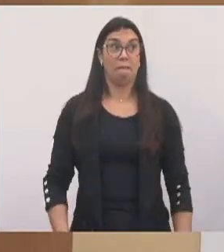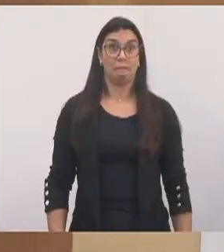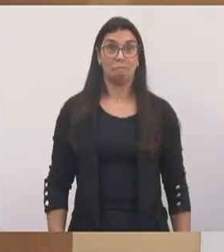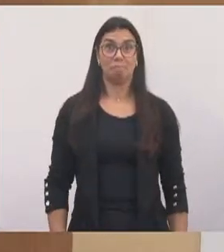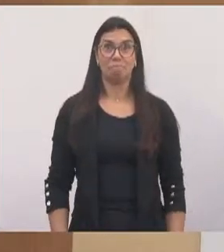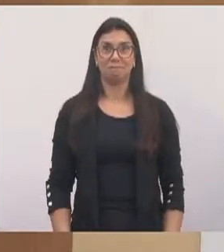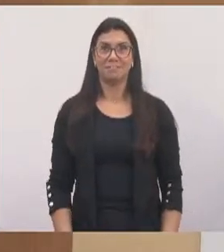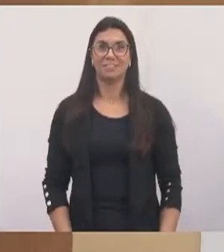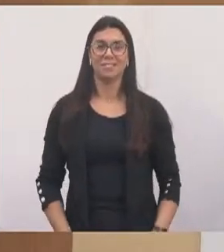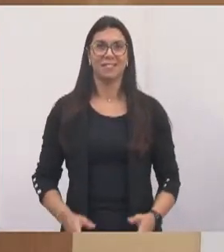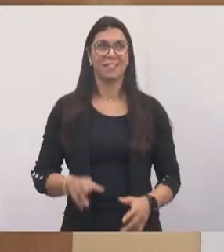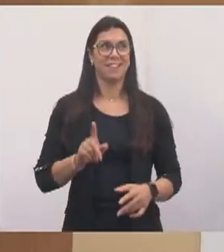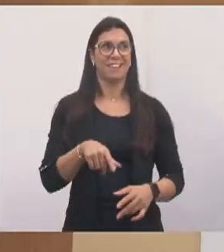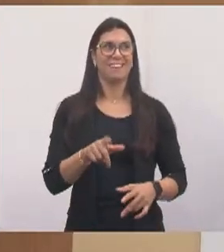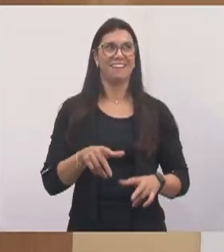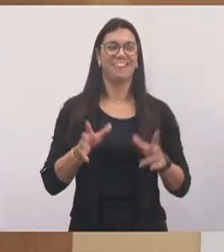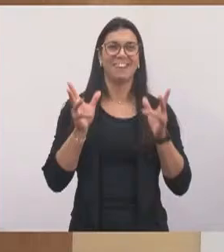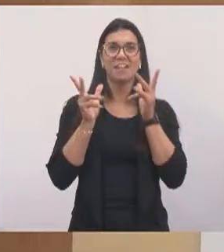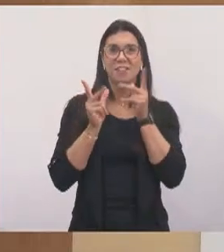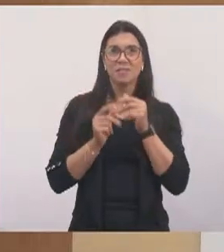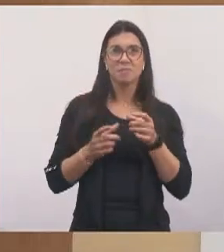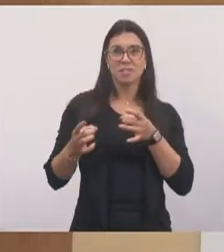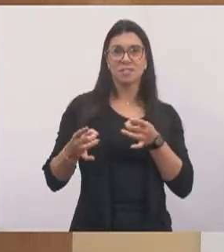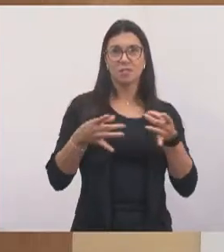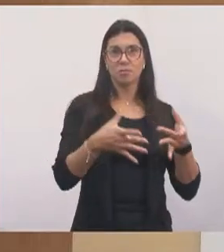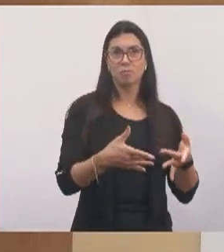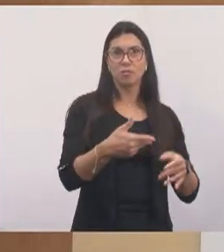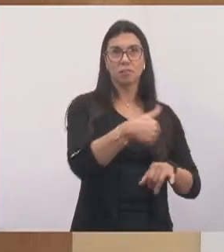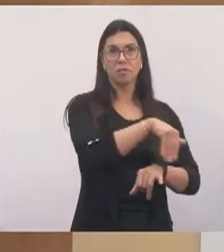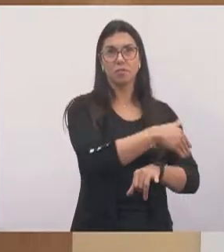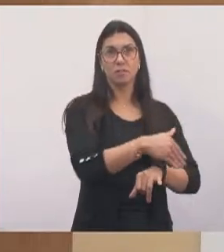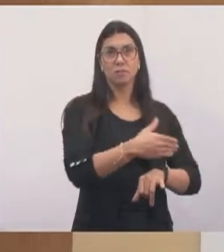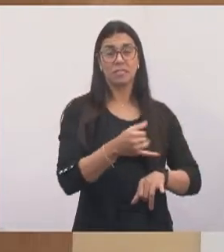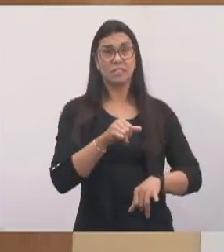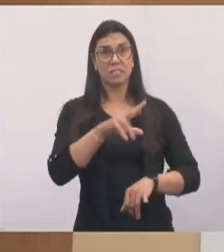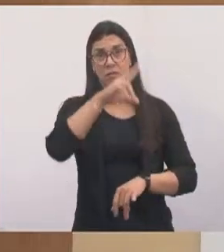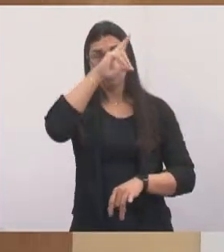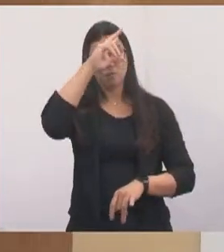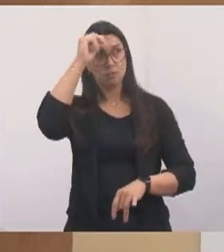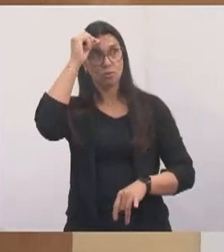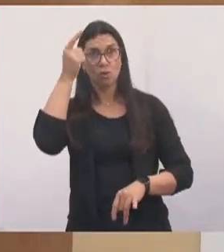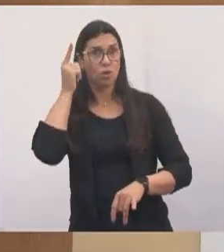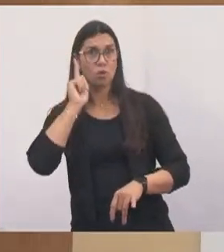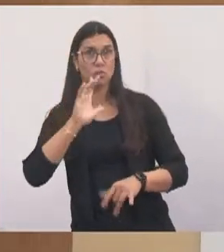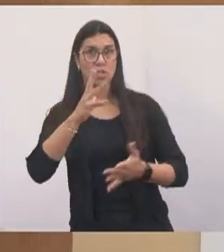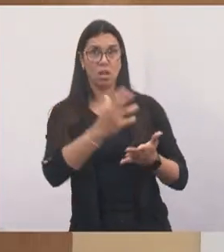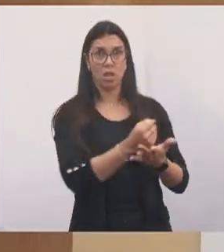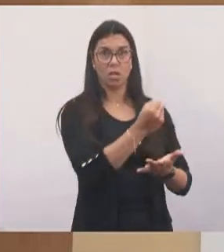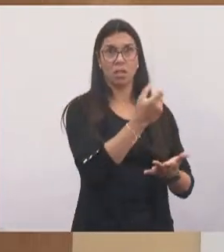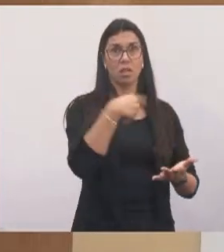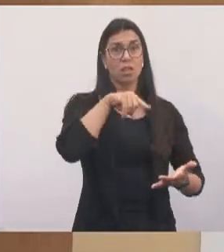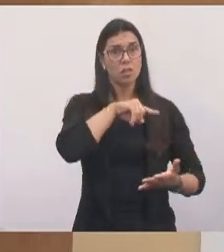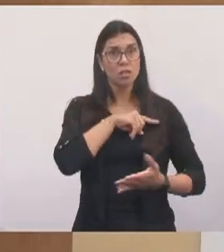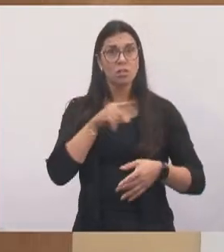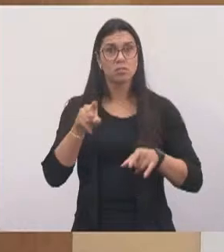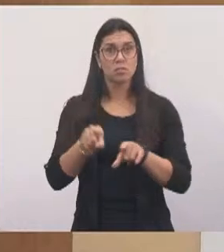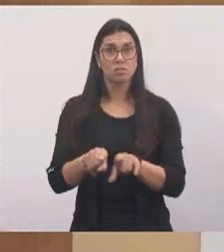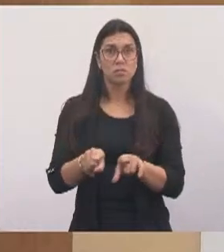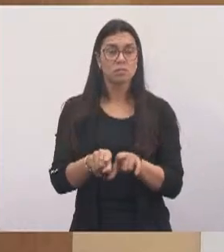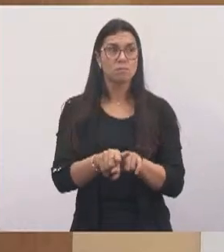tutores, são animais que estão abandonados pelas ruas, E se a prefeitura não dá conta de fazer isso, é preciso que a gente